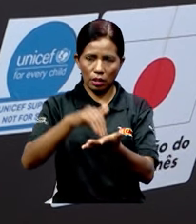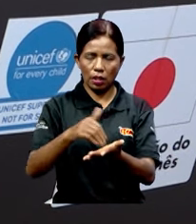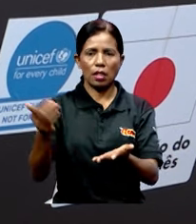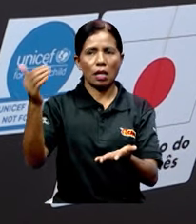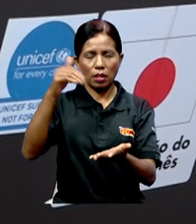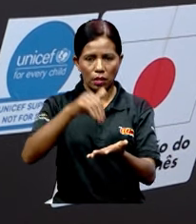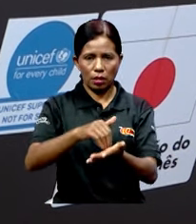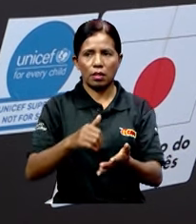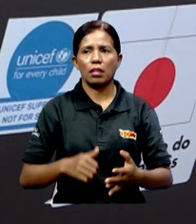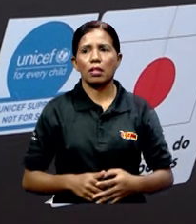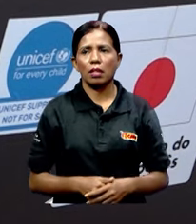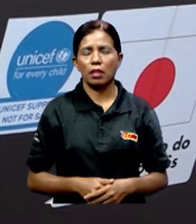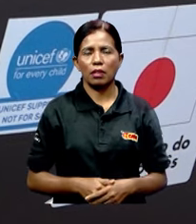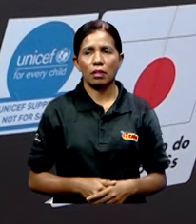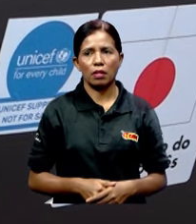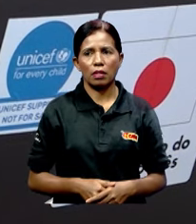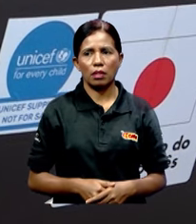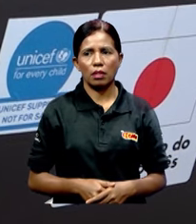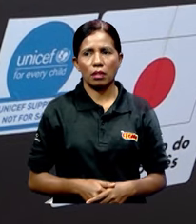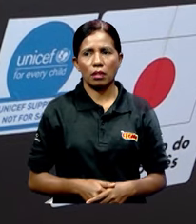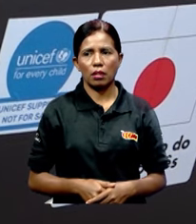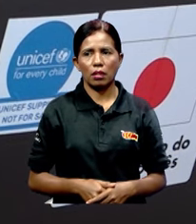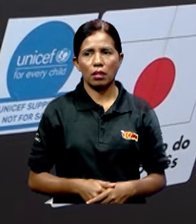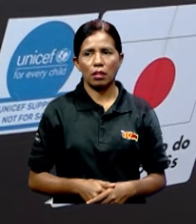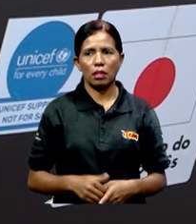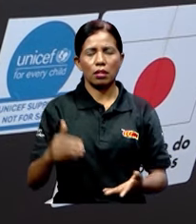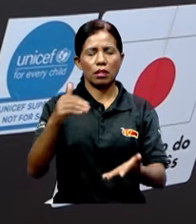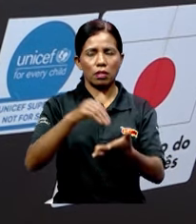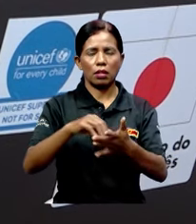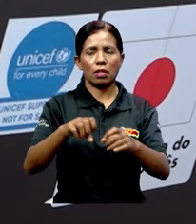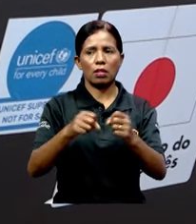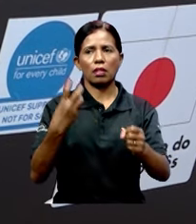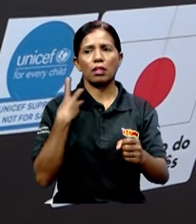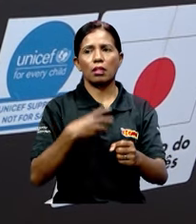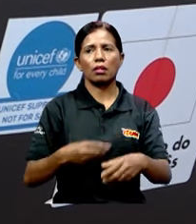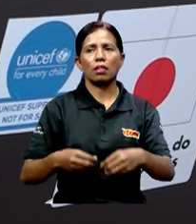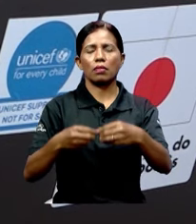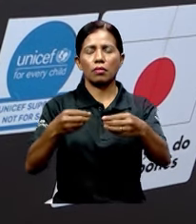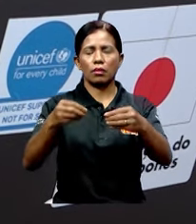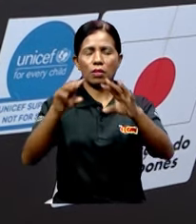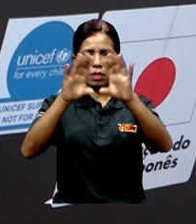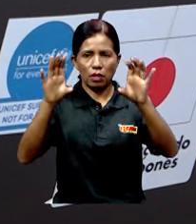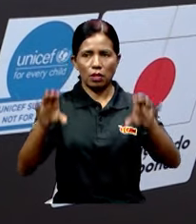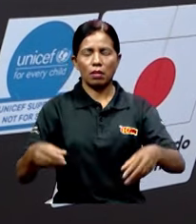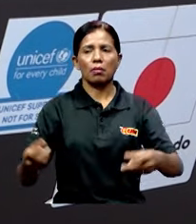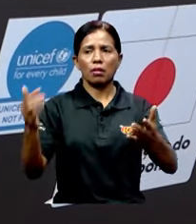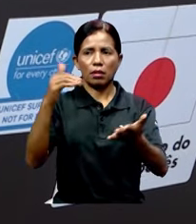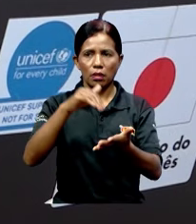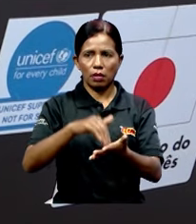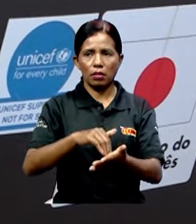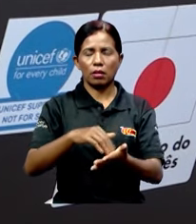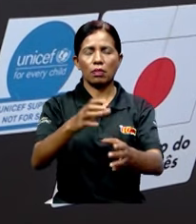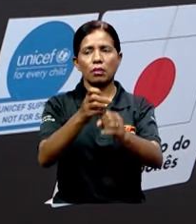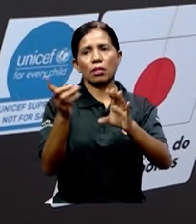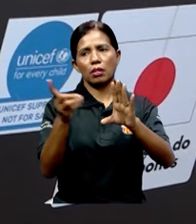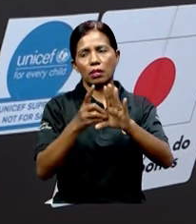então ratifica nistra com certeza nistraga blanco também te imiti ten original ba mai fila fali ba sai fila fali